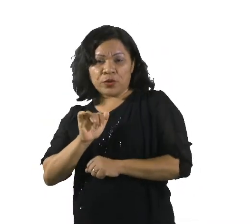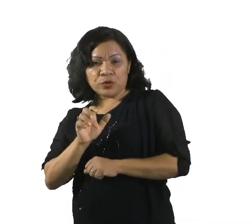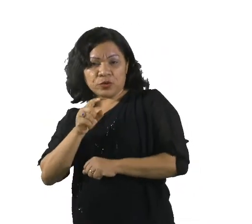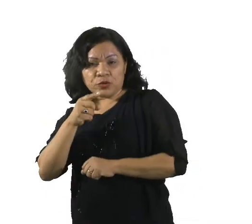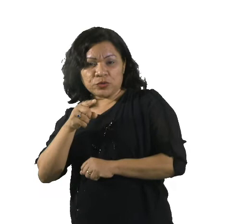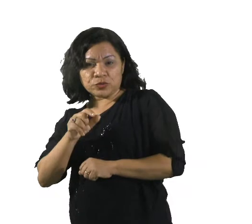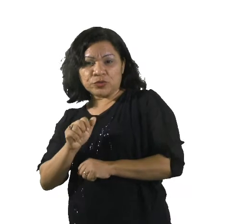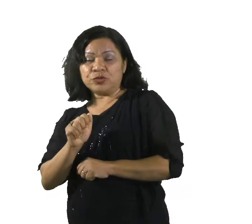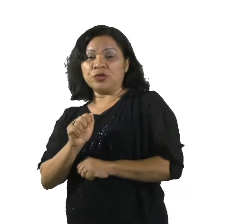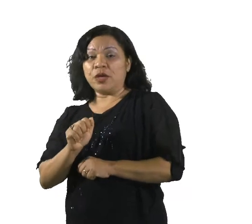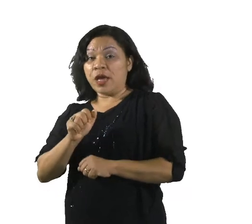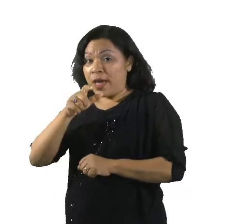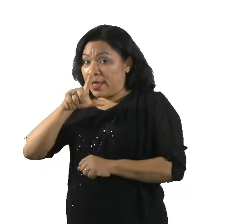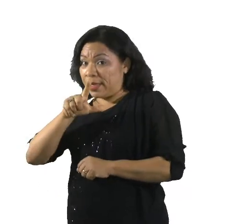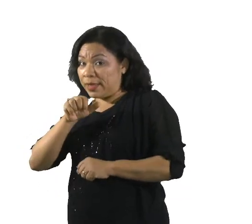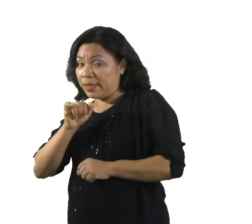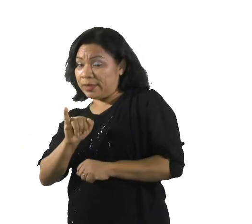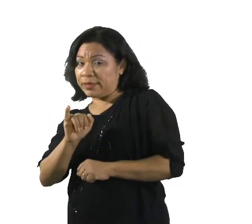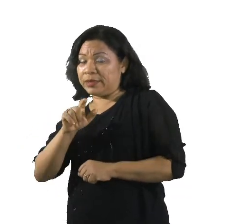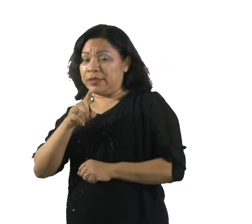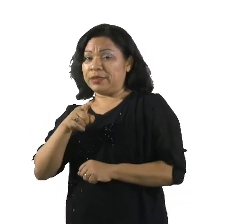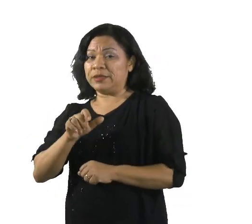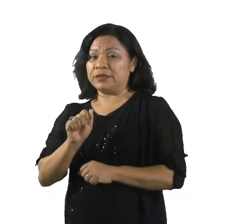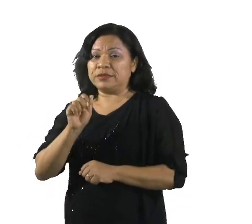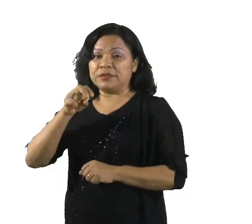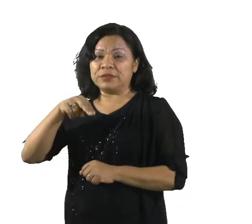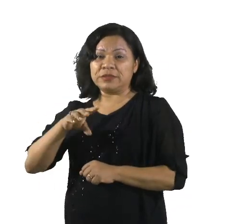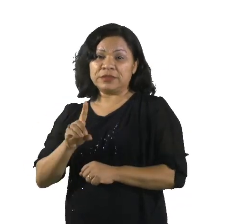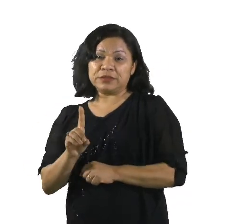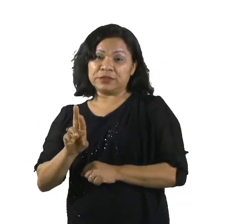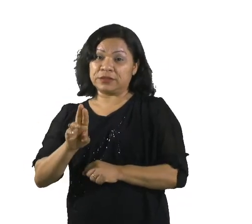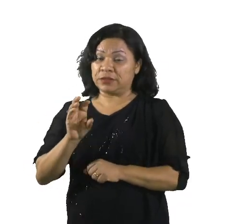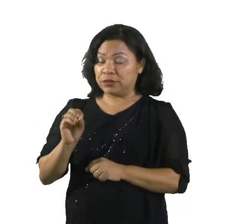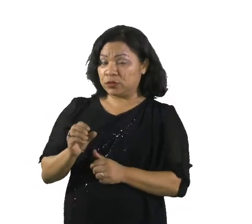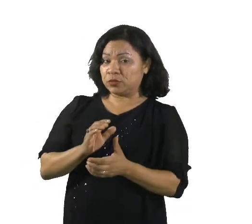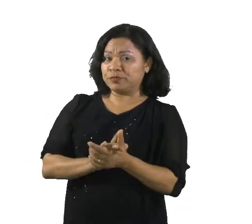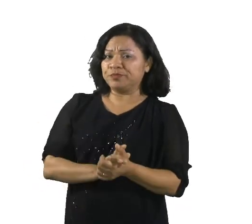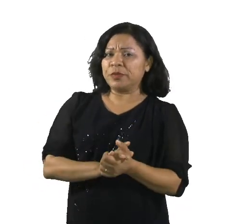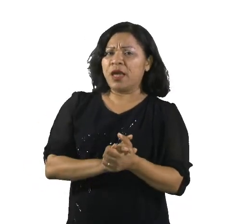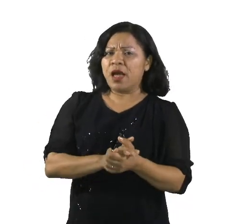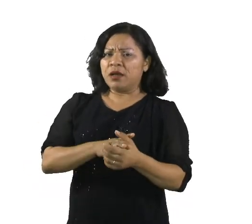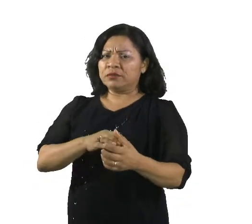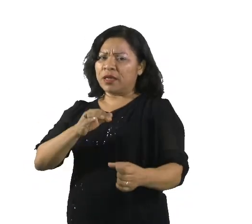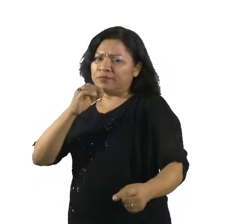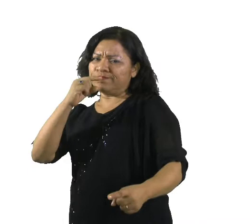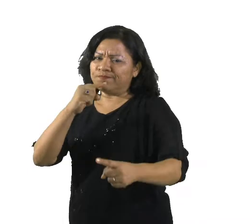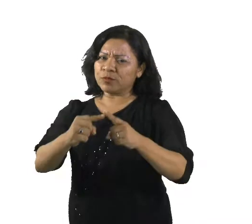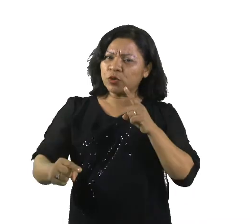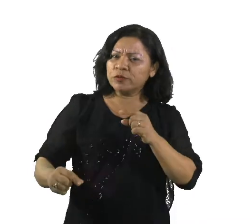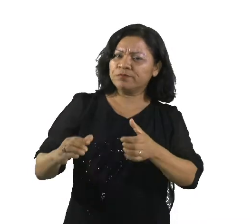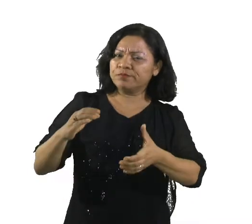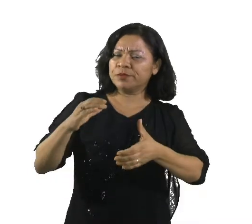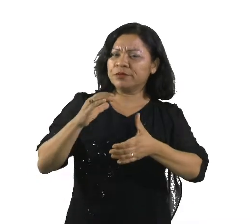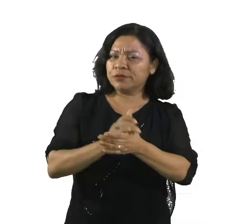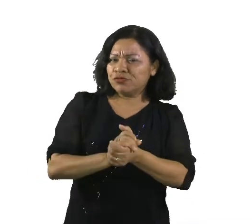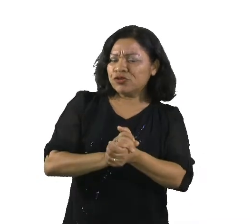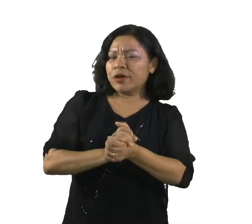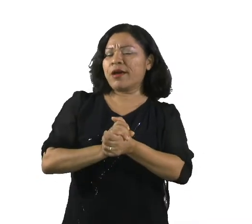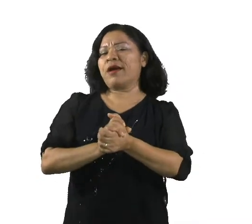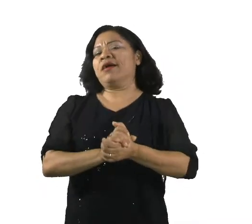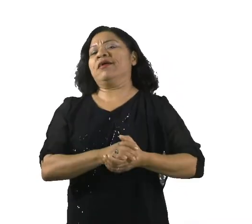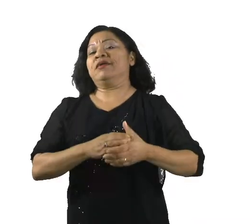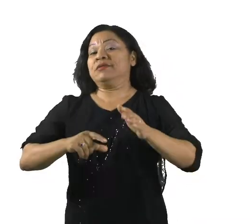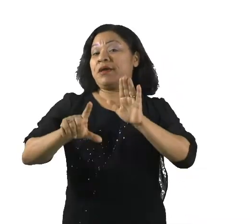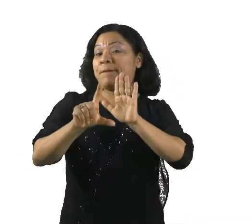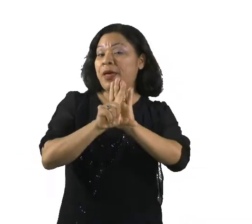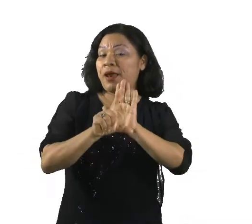e Lisandro, impedidos de casar por Egeu e ameaçados de morte pela lei